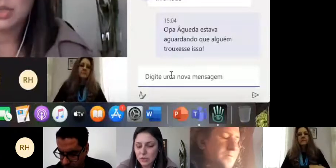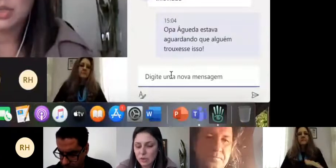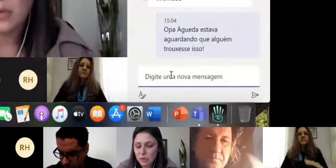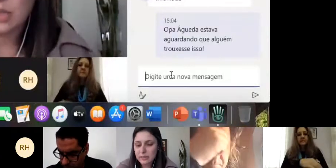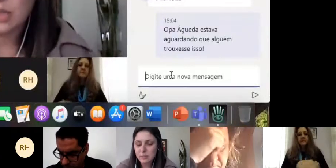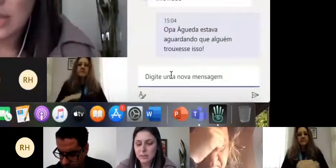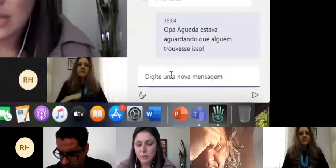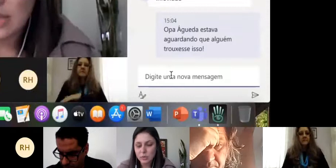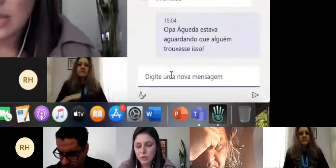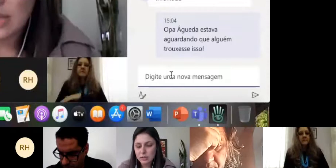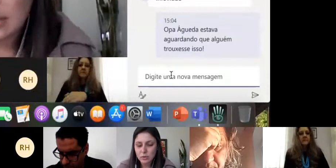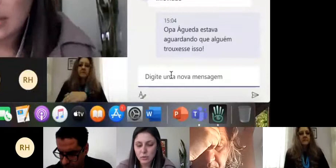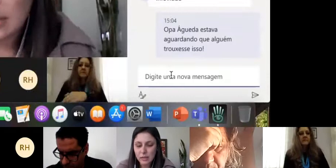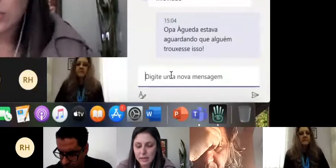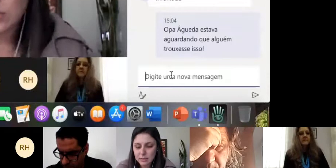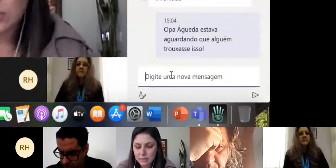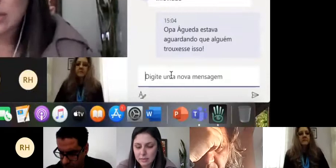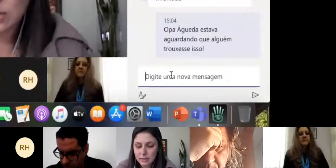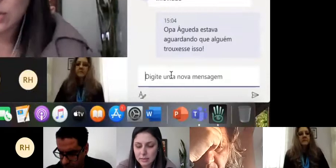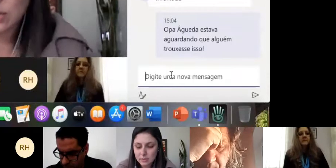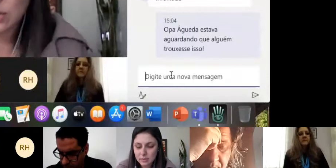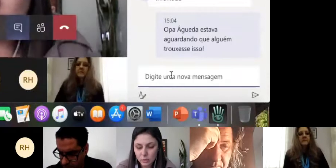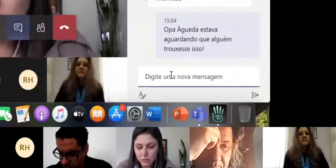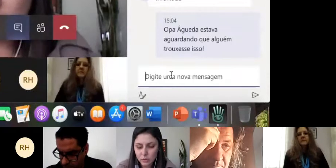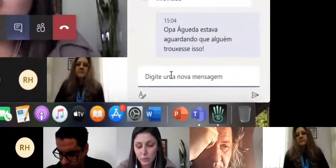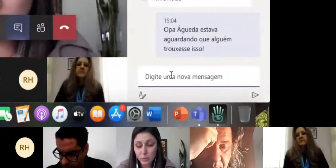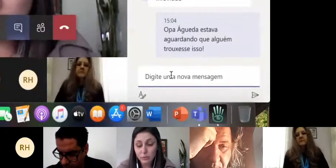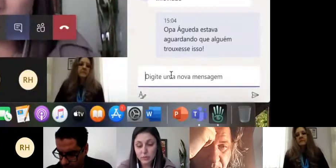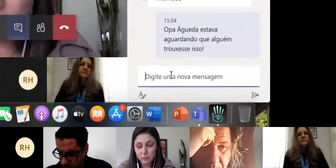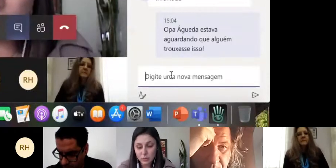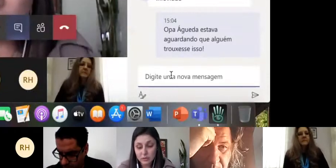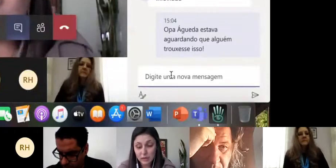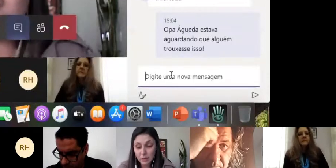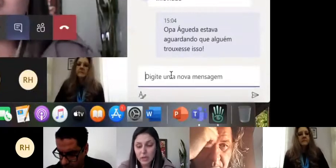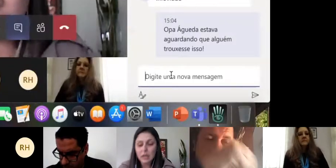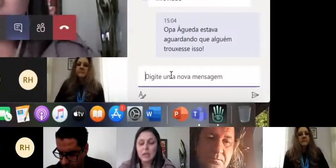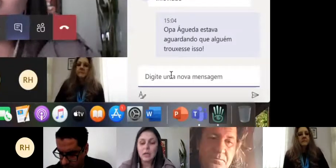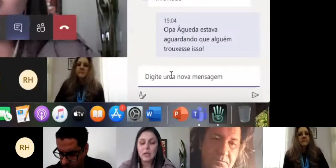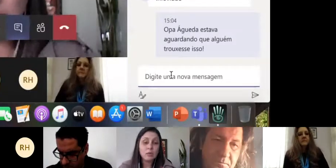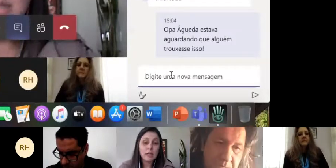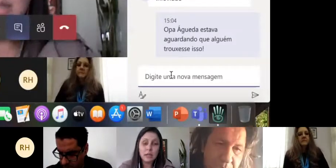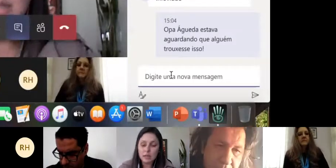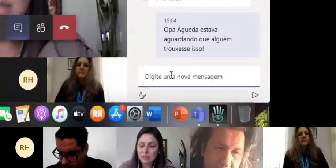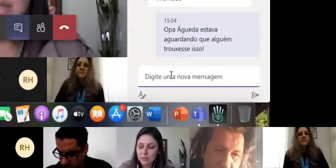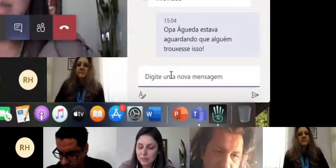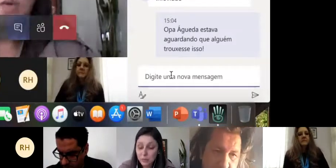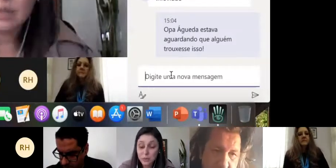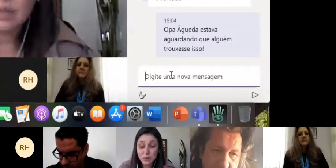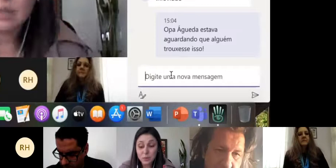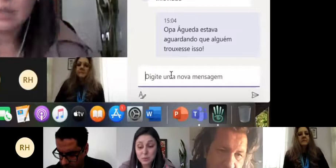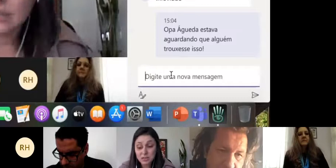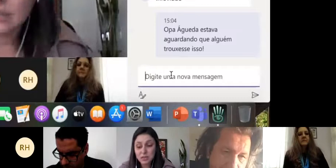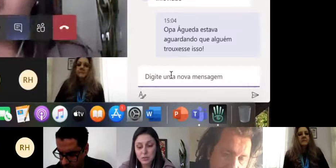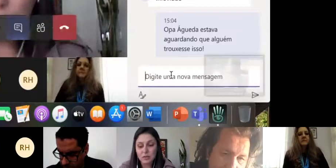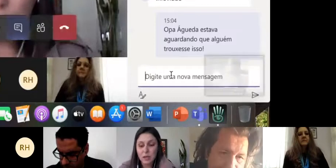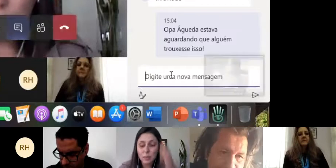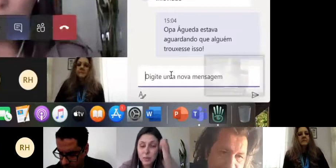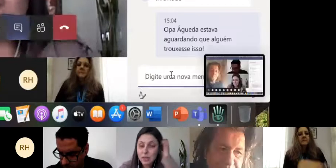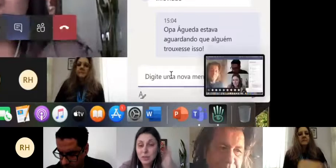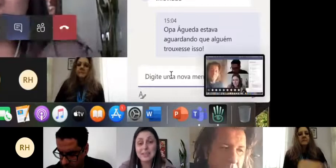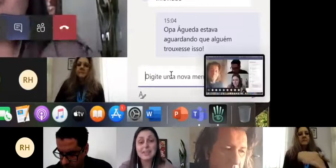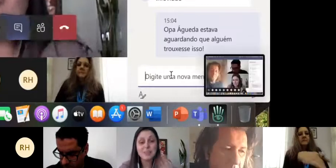Redes Sociais Digitais, Epistemologias Reticulares e a Crise do Antropomorfismo Social, eu encontrei muitos